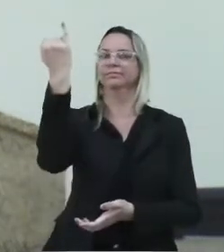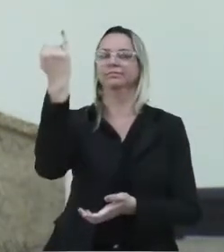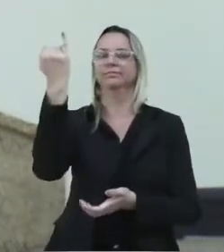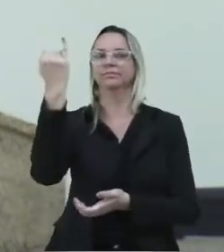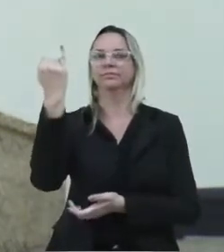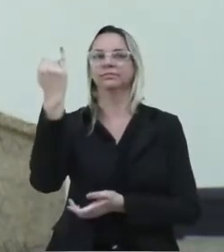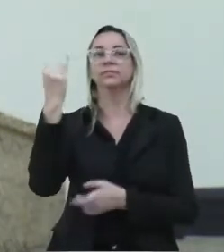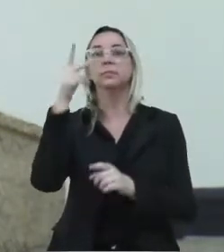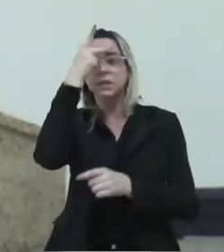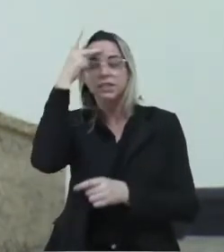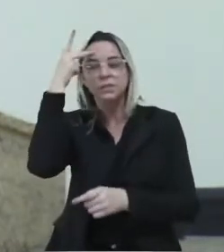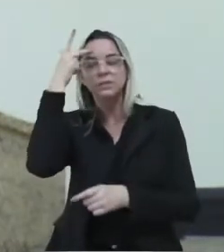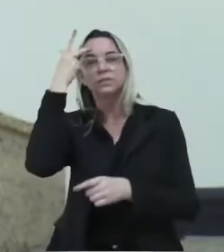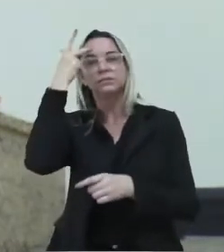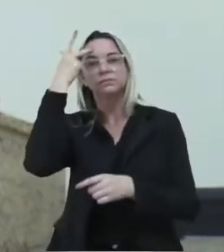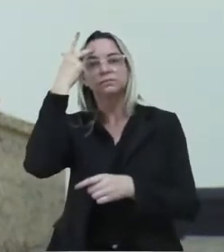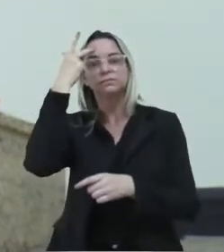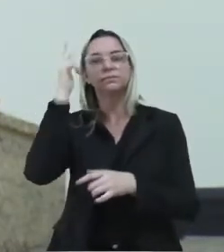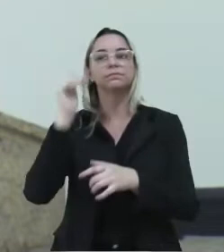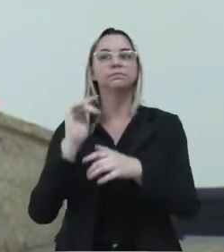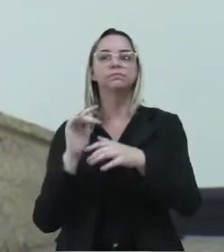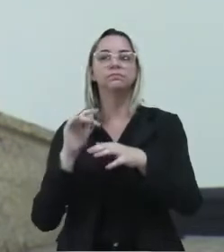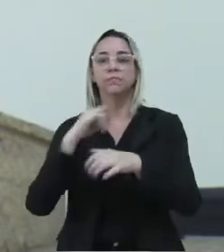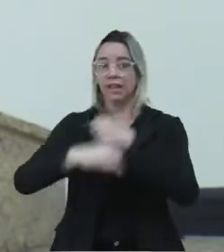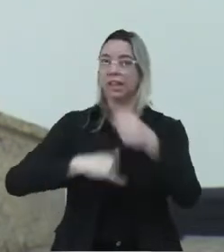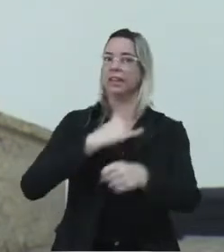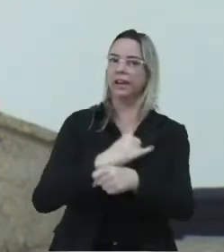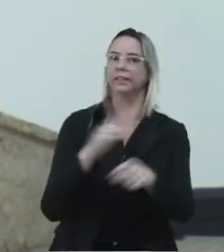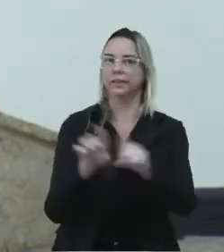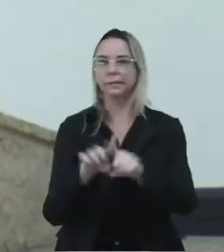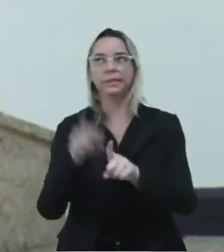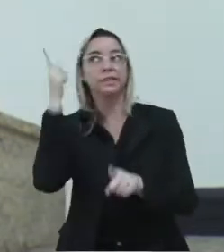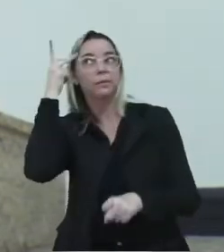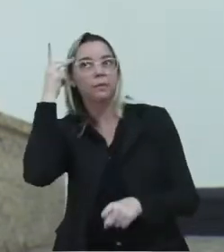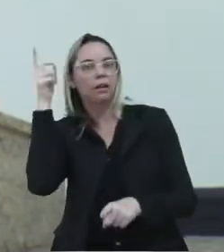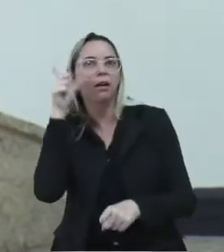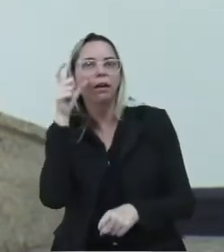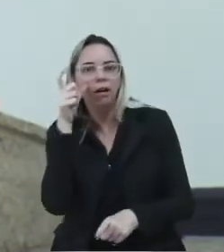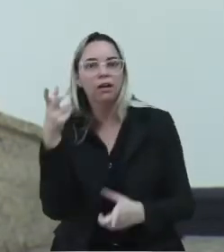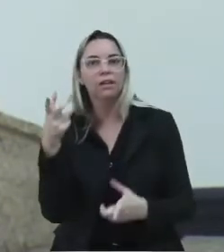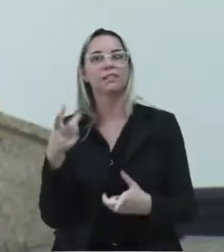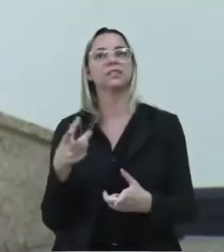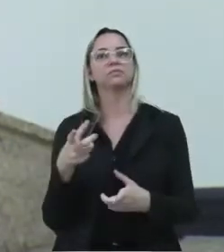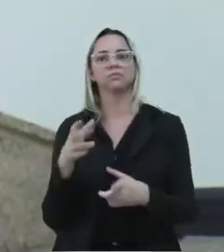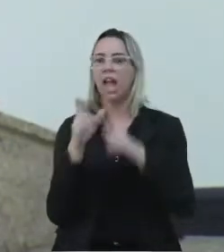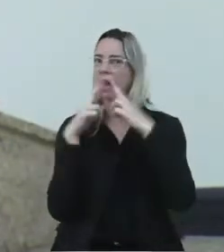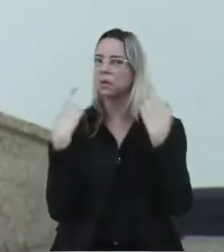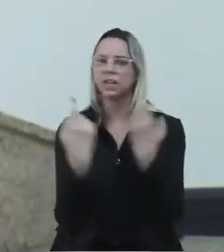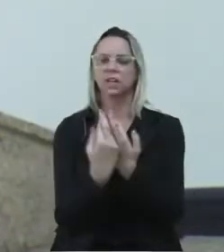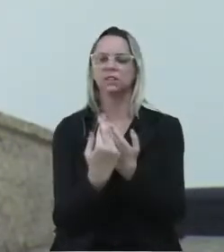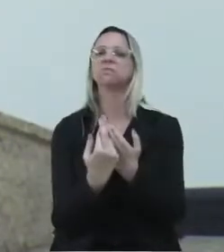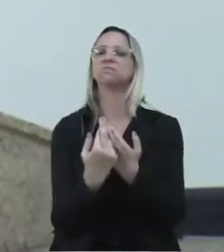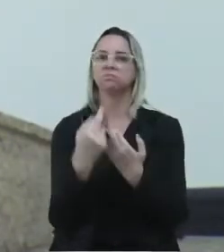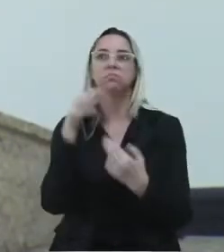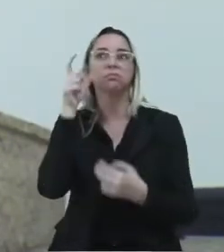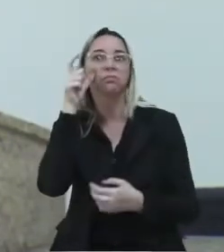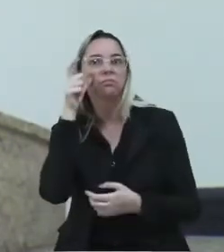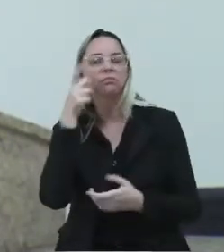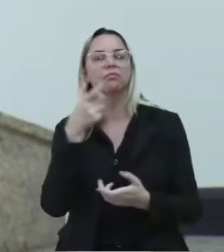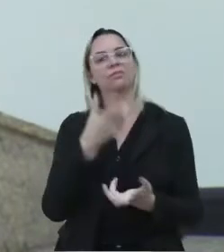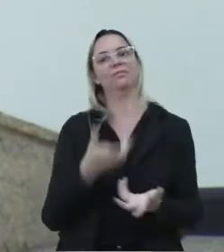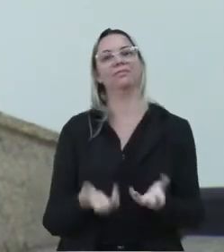internet, muita gente em São Paulo me diz que assiste a reunião, e fica sabendo,